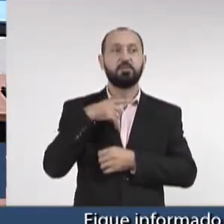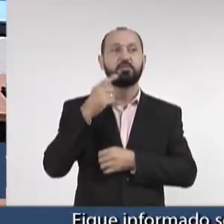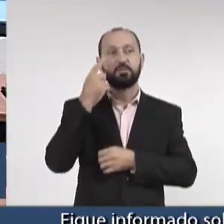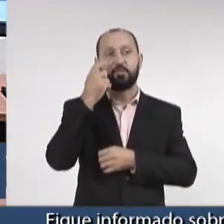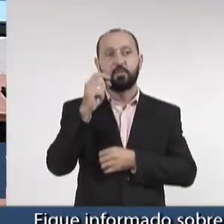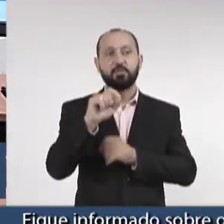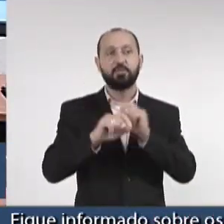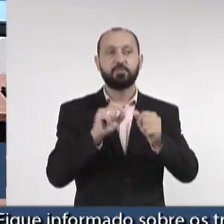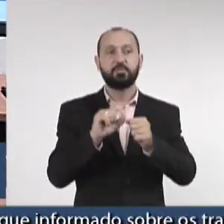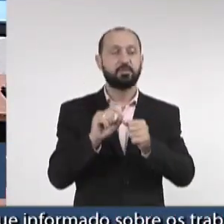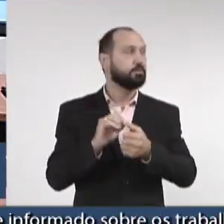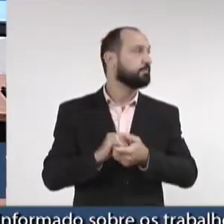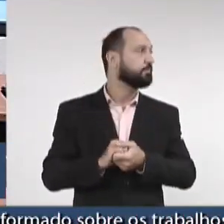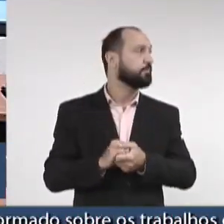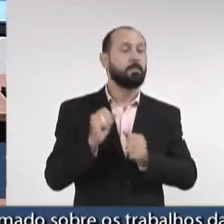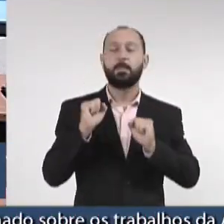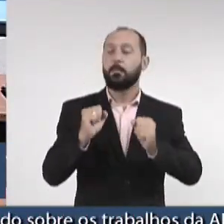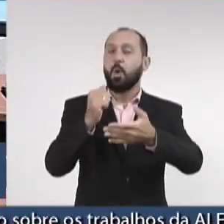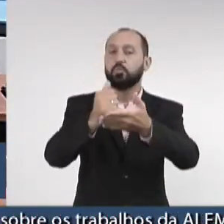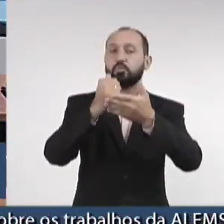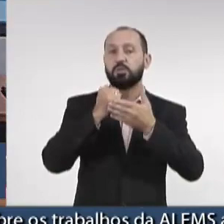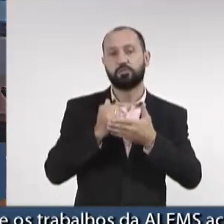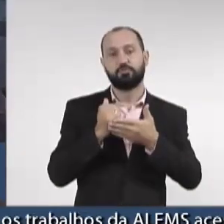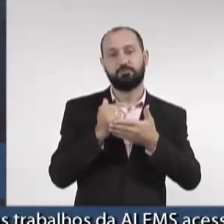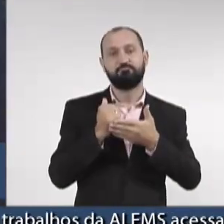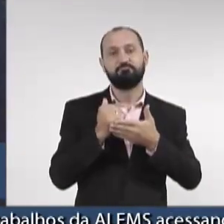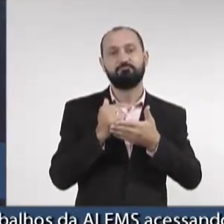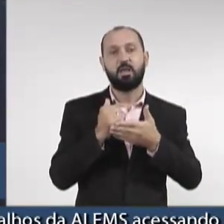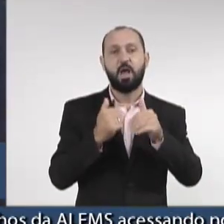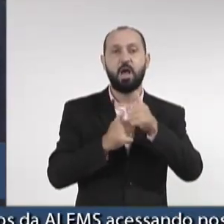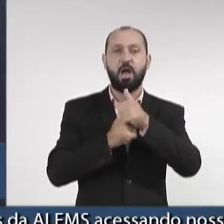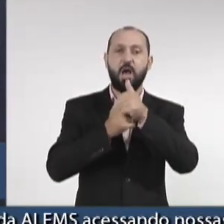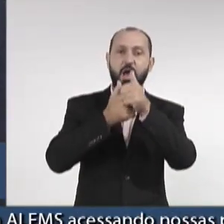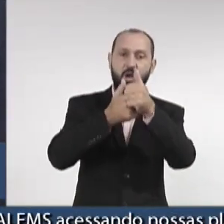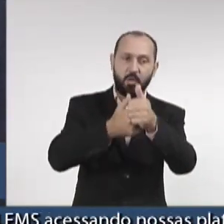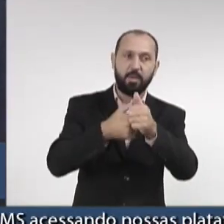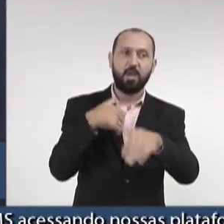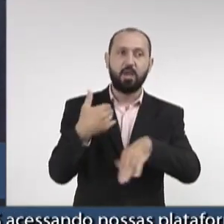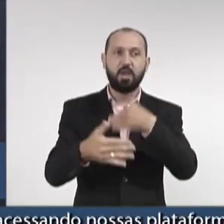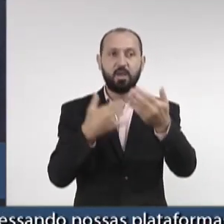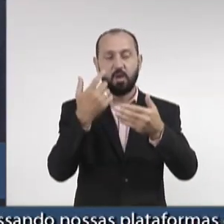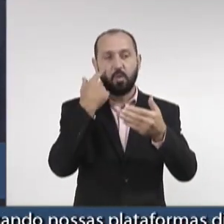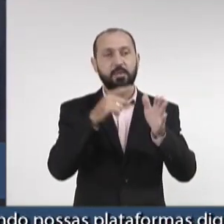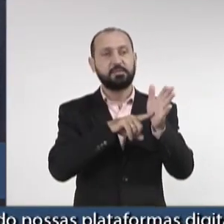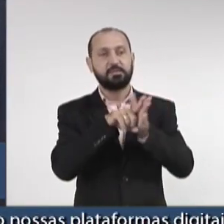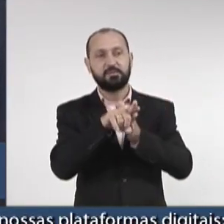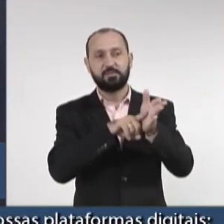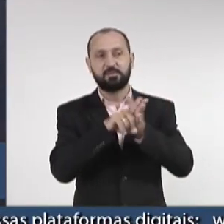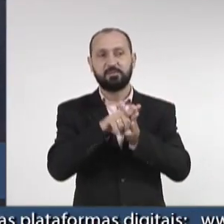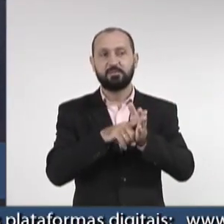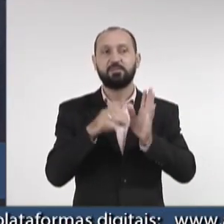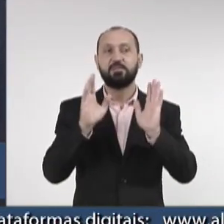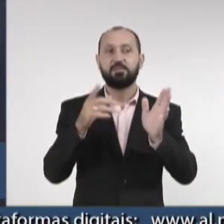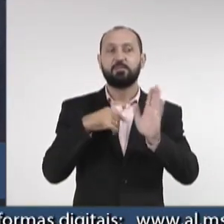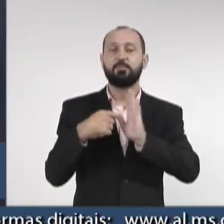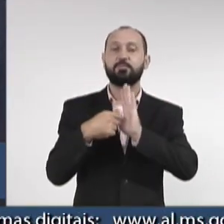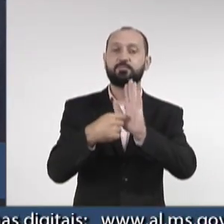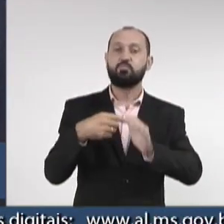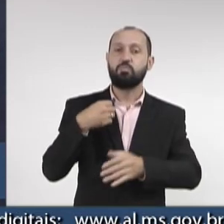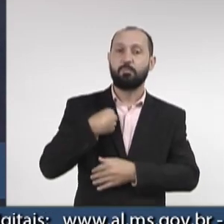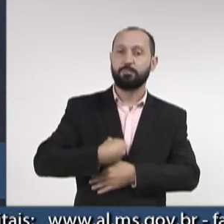ressarcidos. Agora, o que falta, né, para que isso se resolva? Falta boa intenção, que